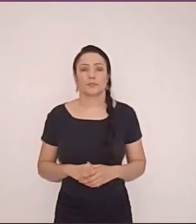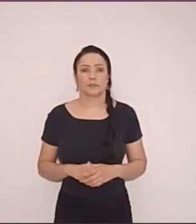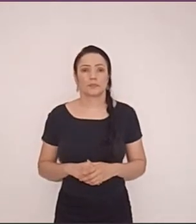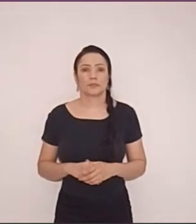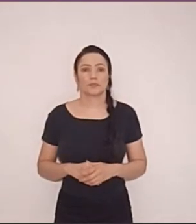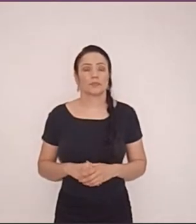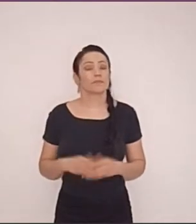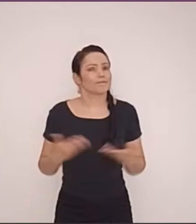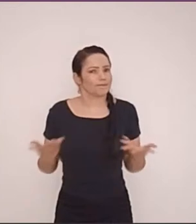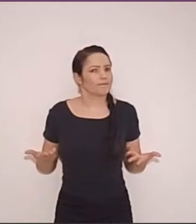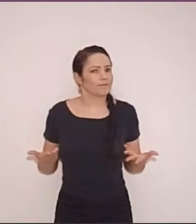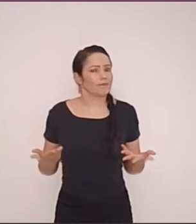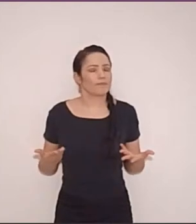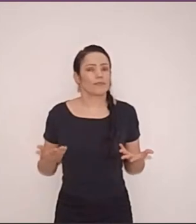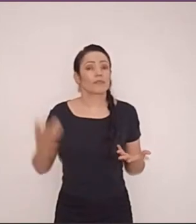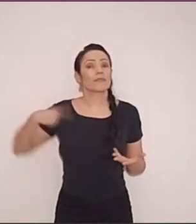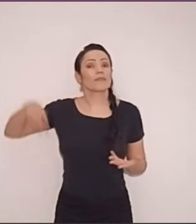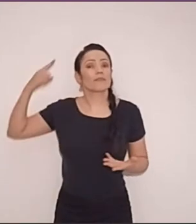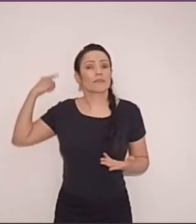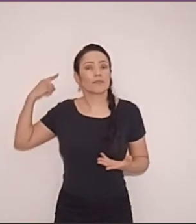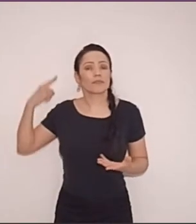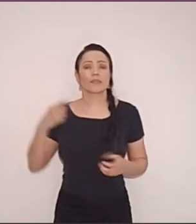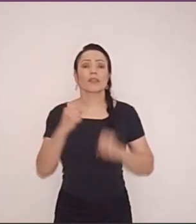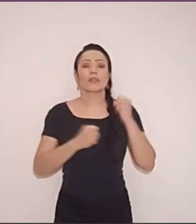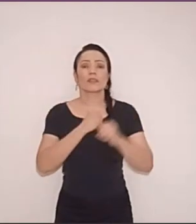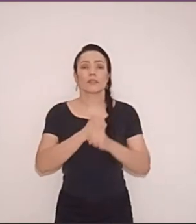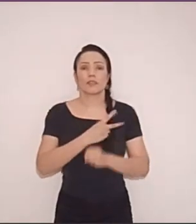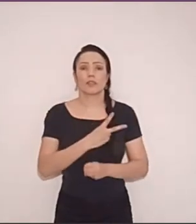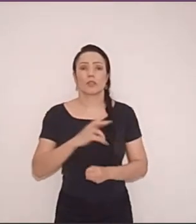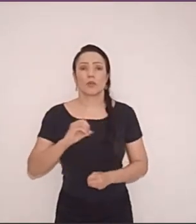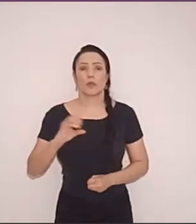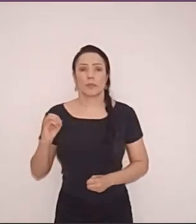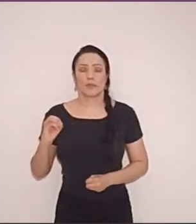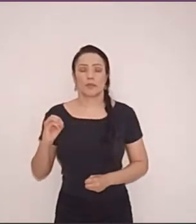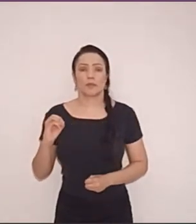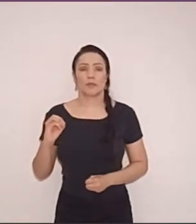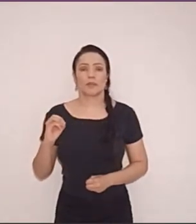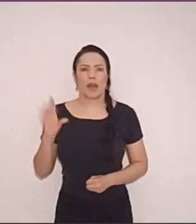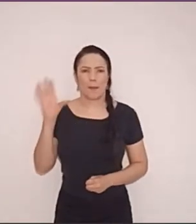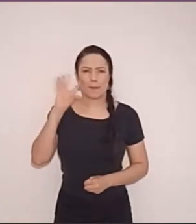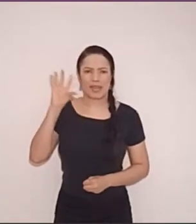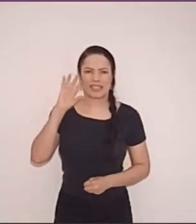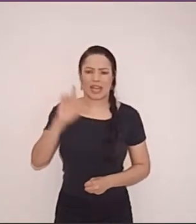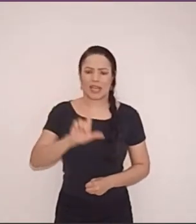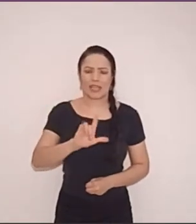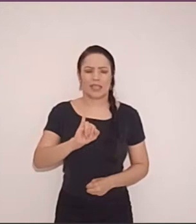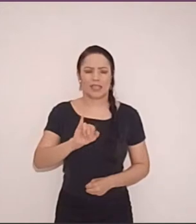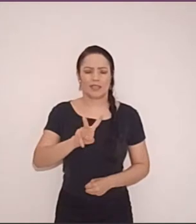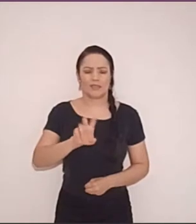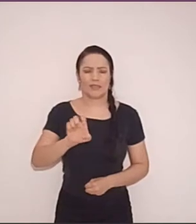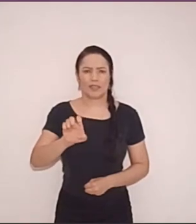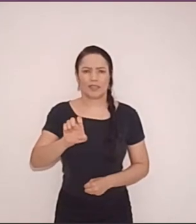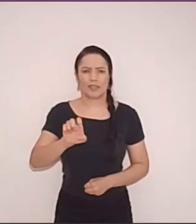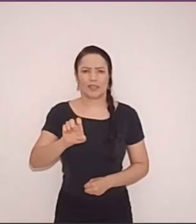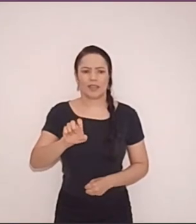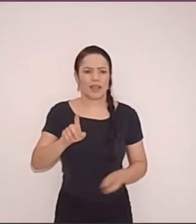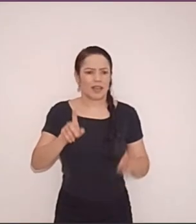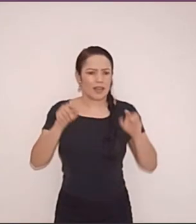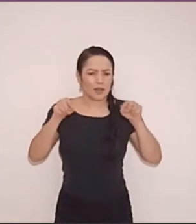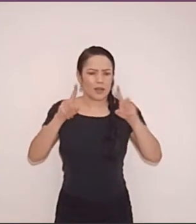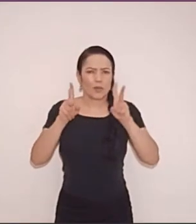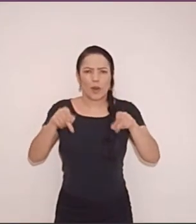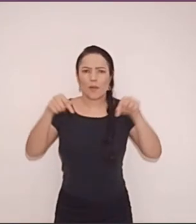acabou antes do ano 2000 era praticamente impensável uma live como essa parte